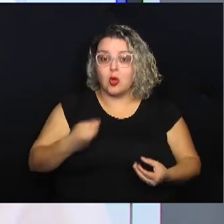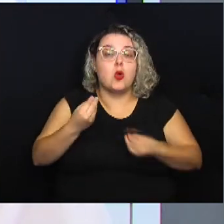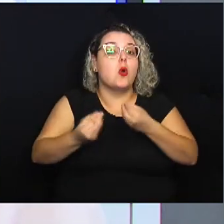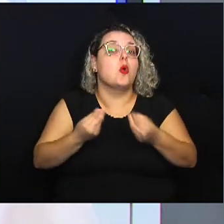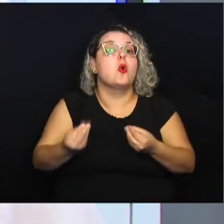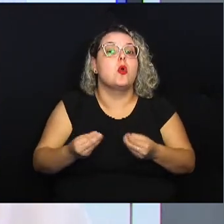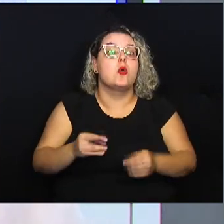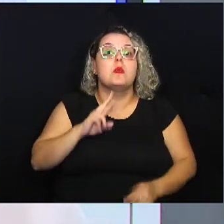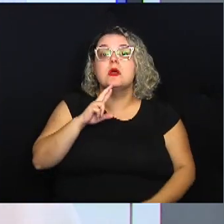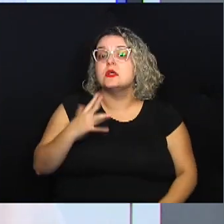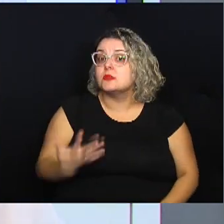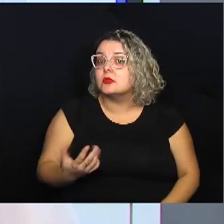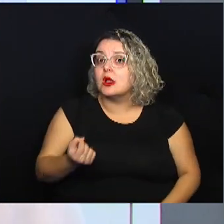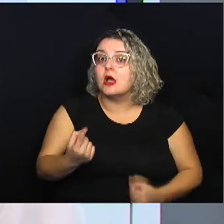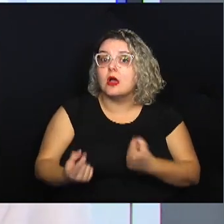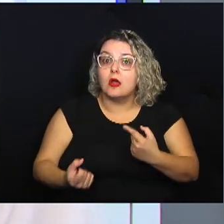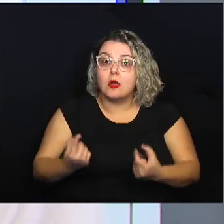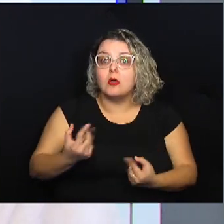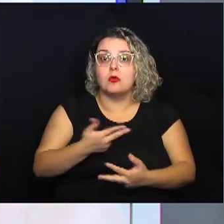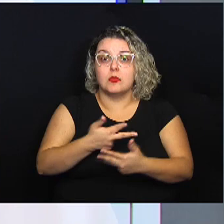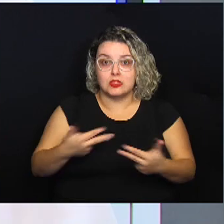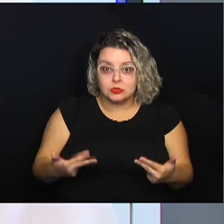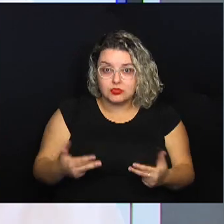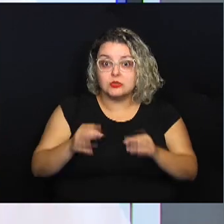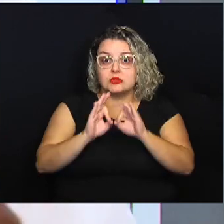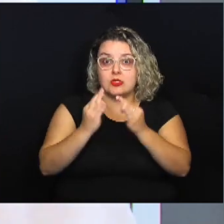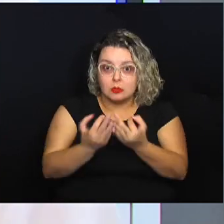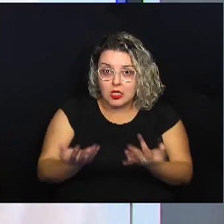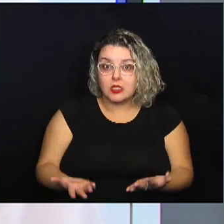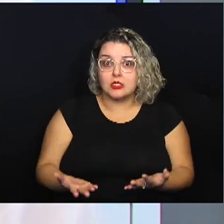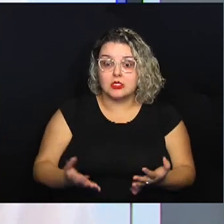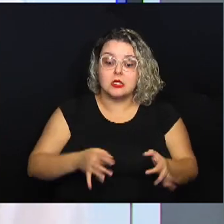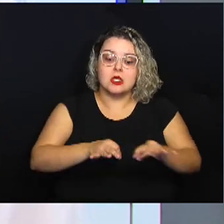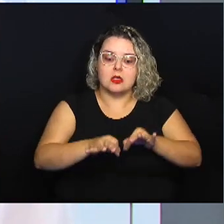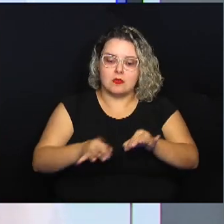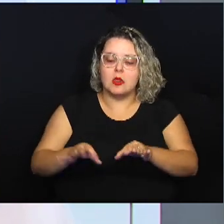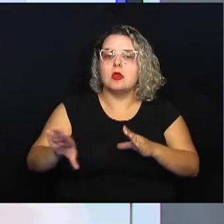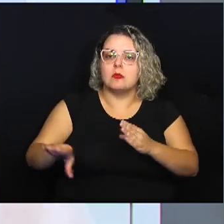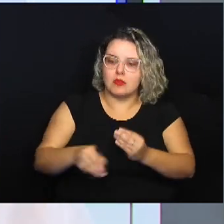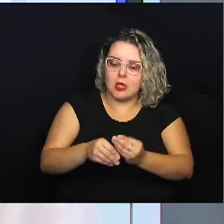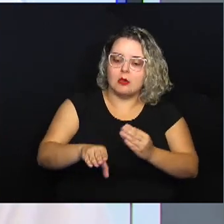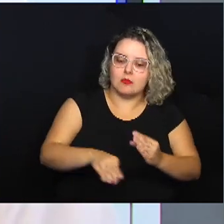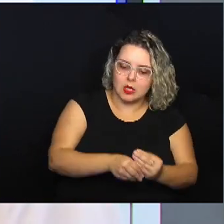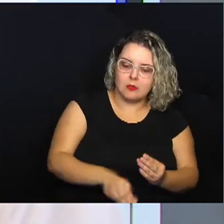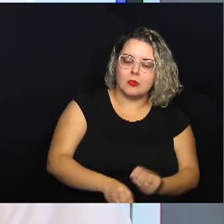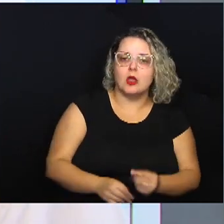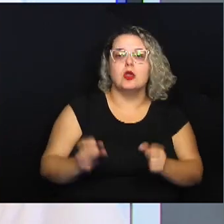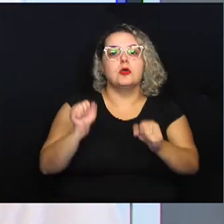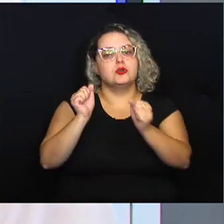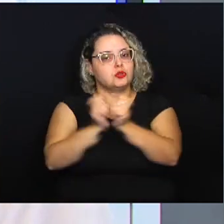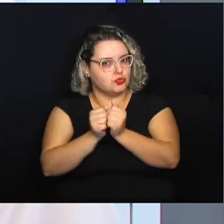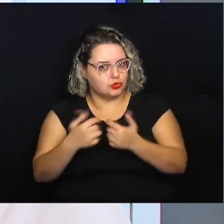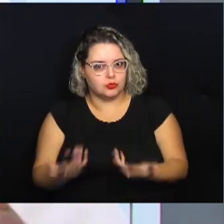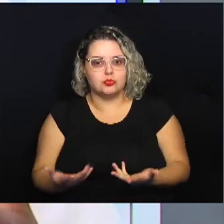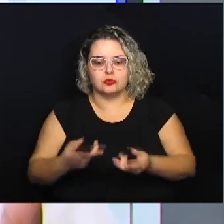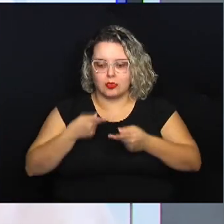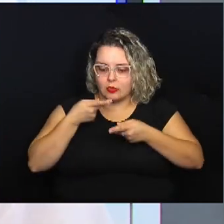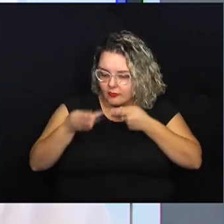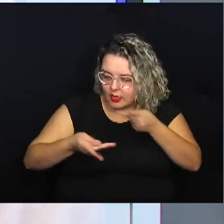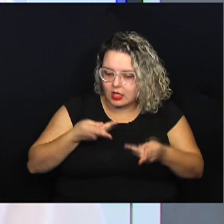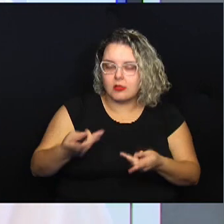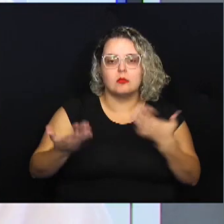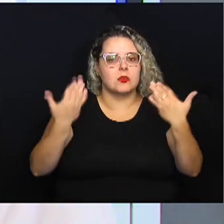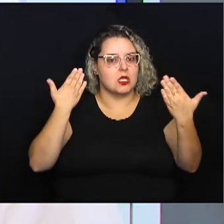pode resolver algumas questões familiares. E esse projeto ele vem agregando tudo isso, juntamente, como foi colocado hoje,